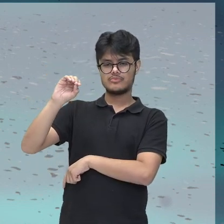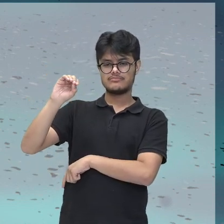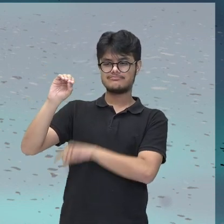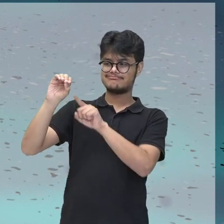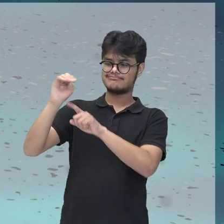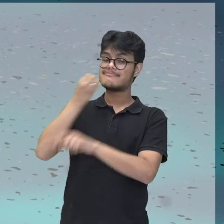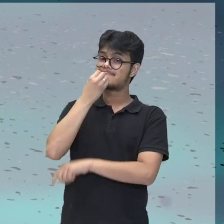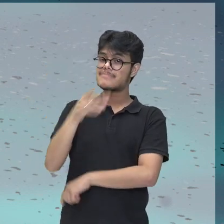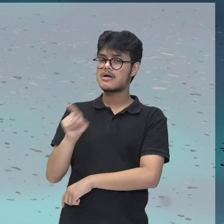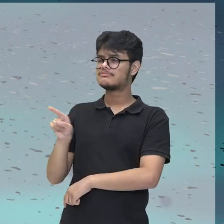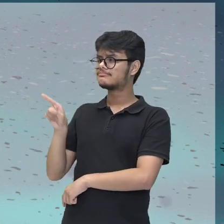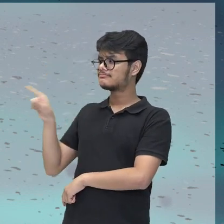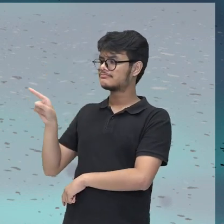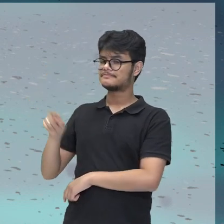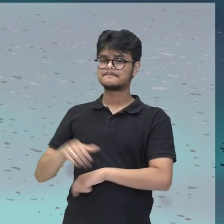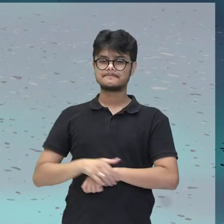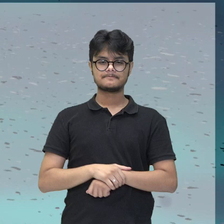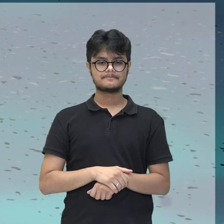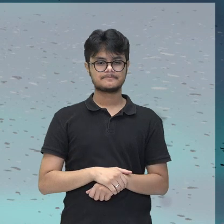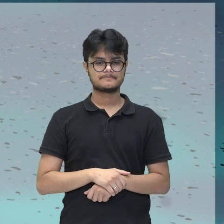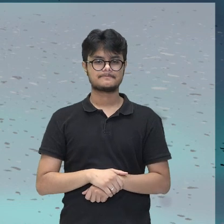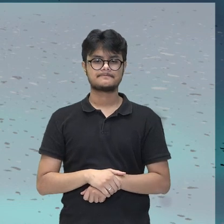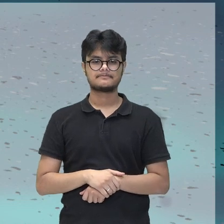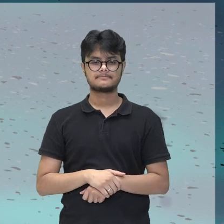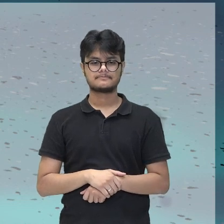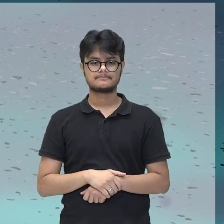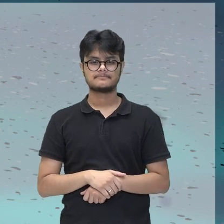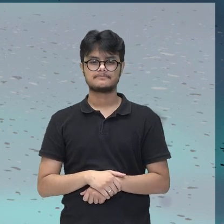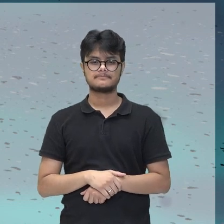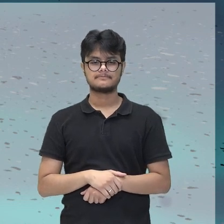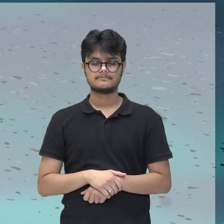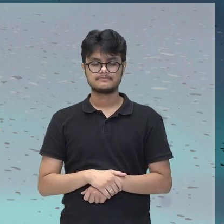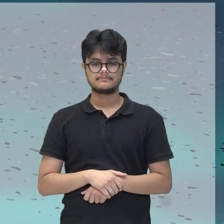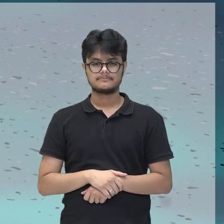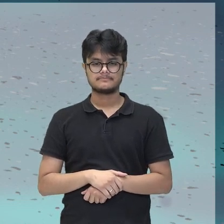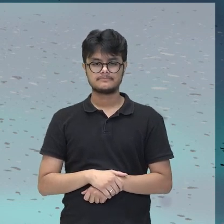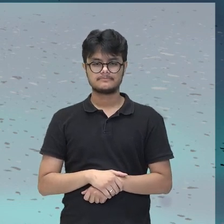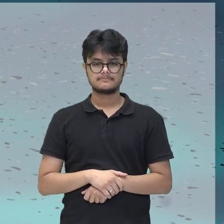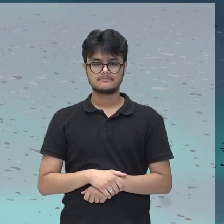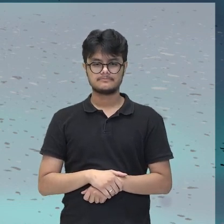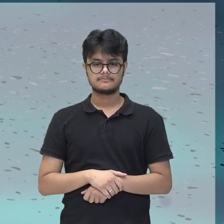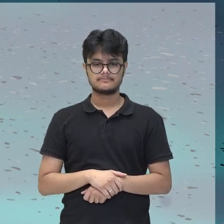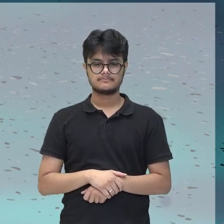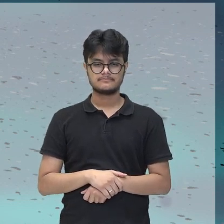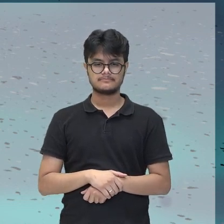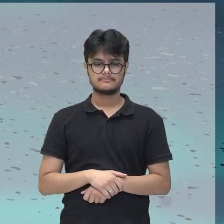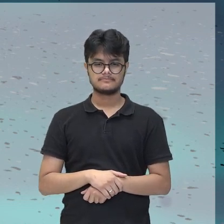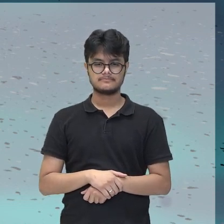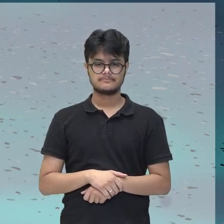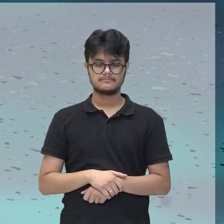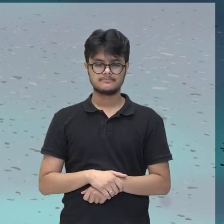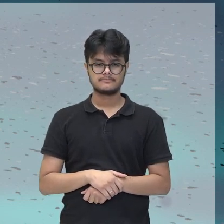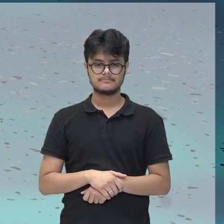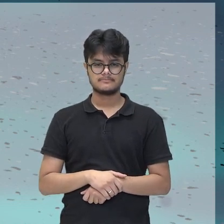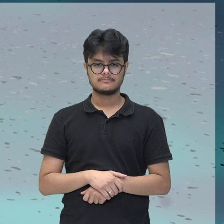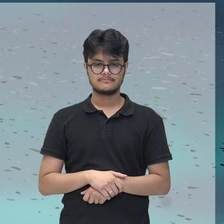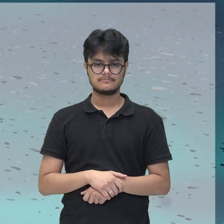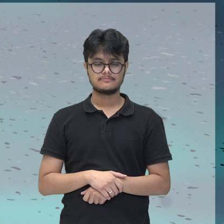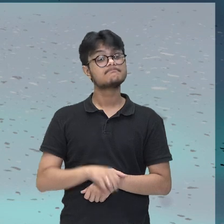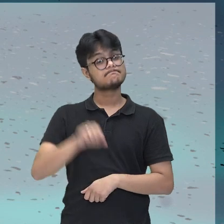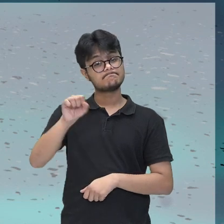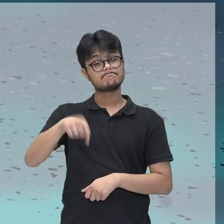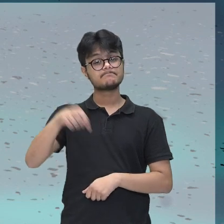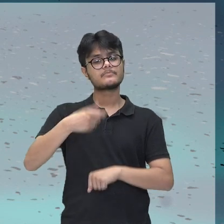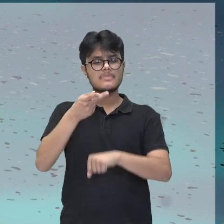aí esses hidrocarbonetos, né, que são formados, hidrocarbonetos que migram para as